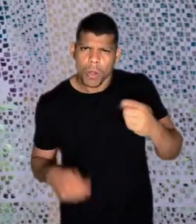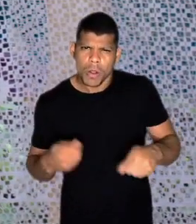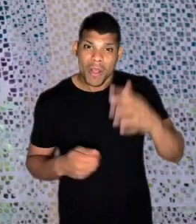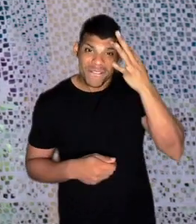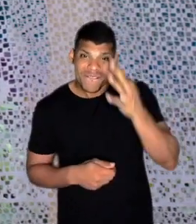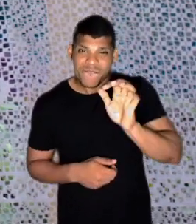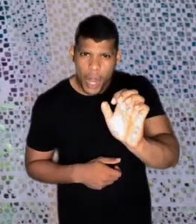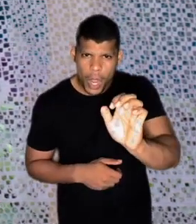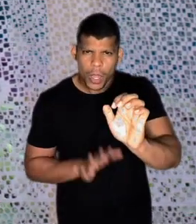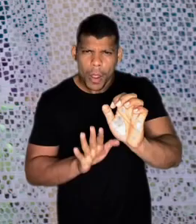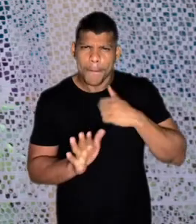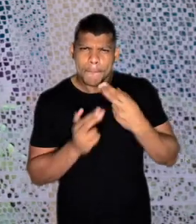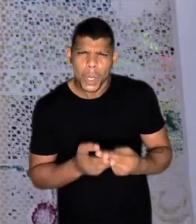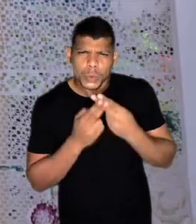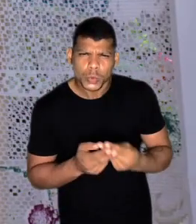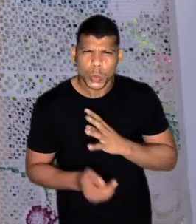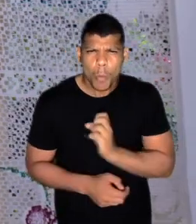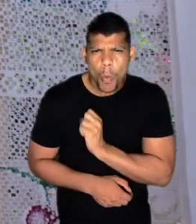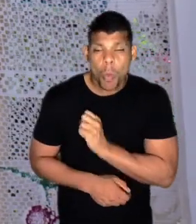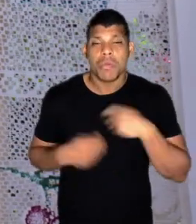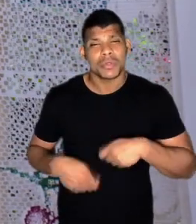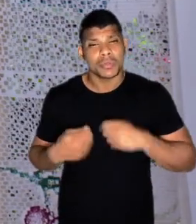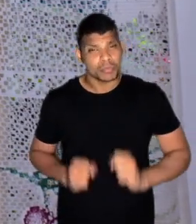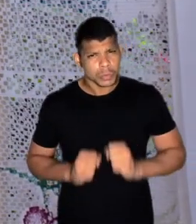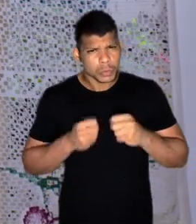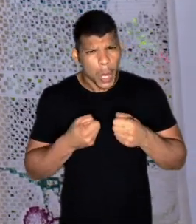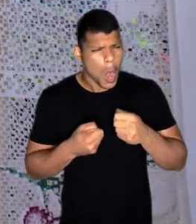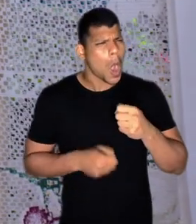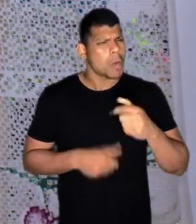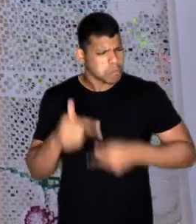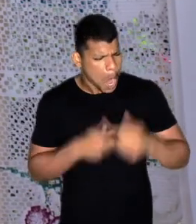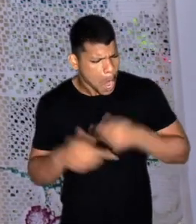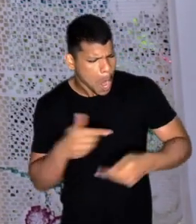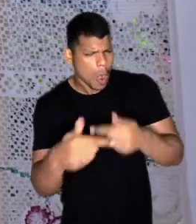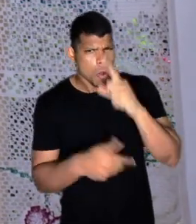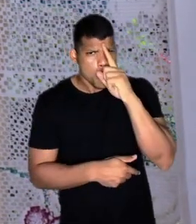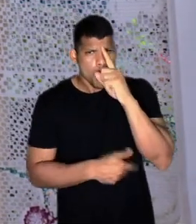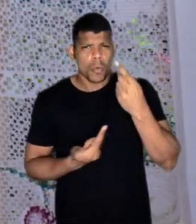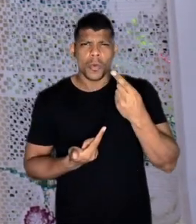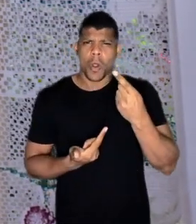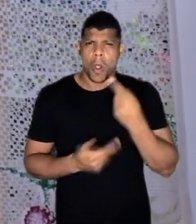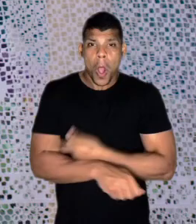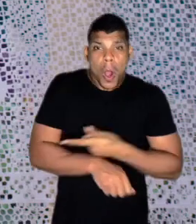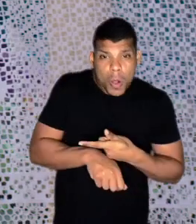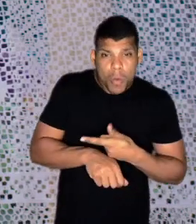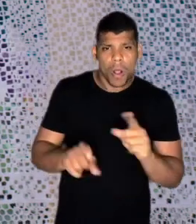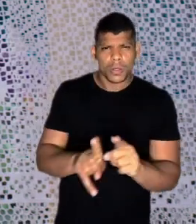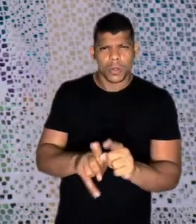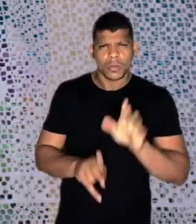fé Tenha paciência tem amor EA dedicação tem educação